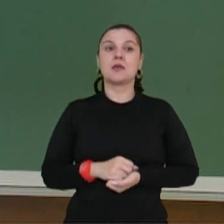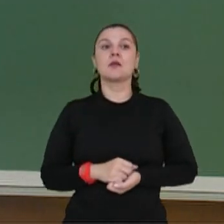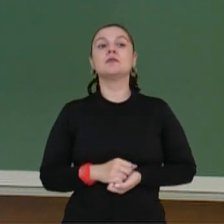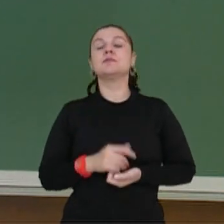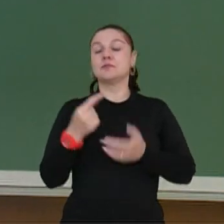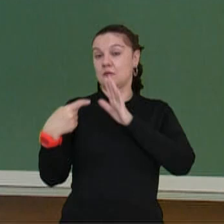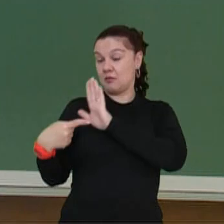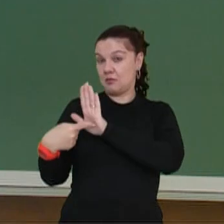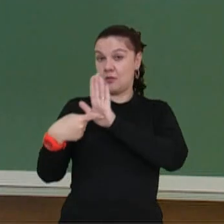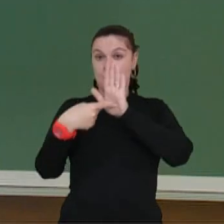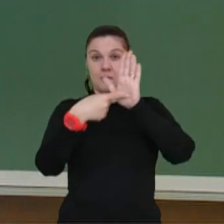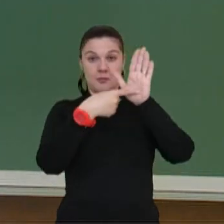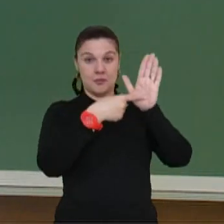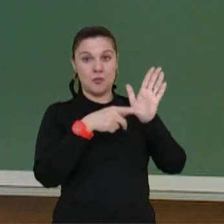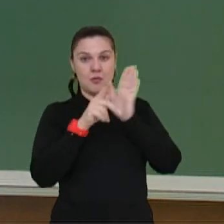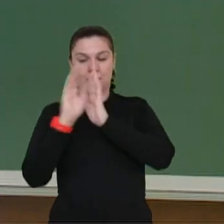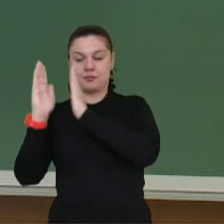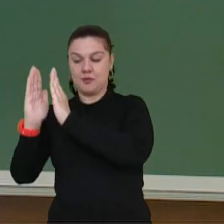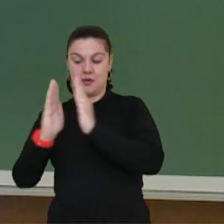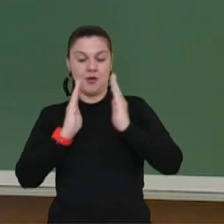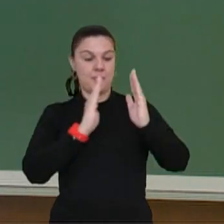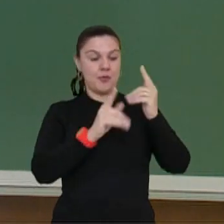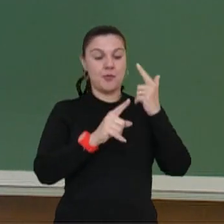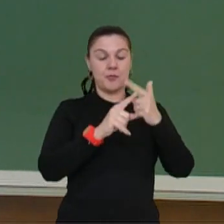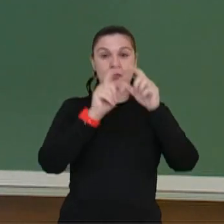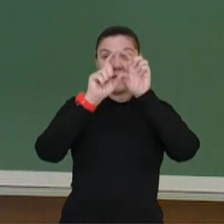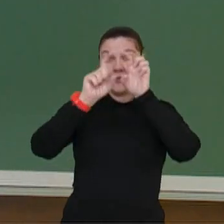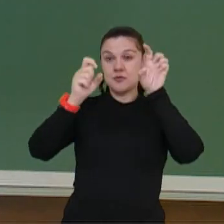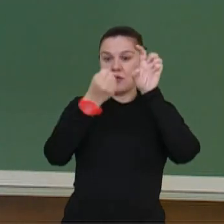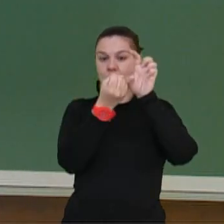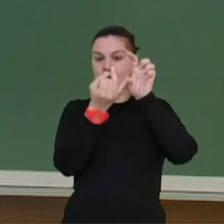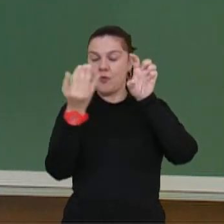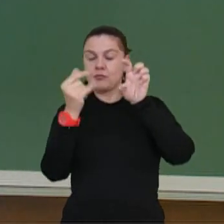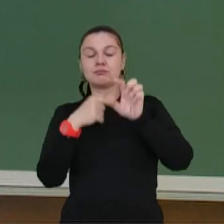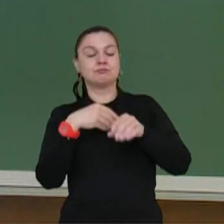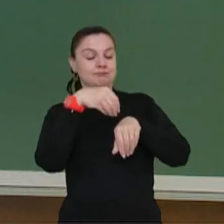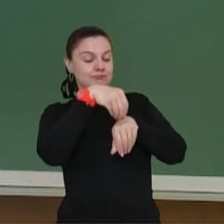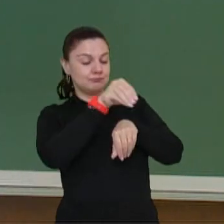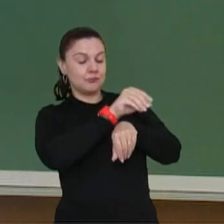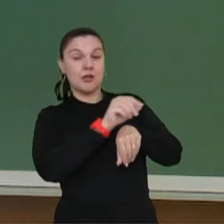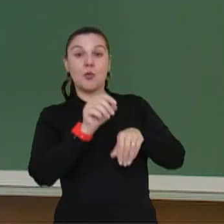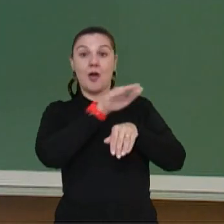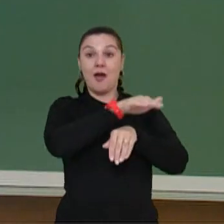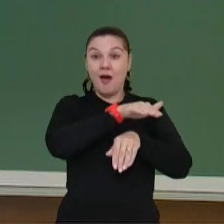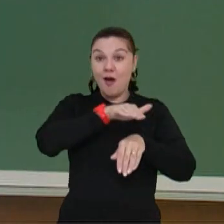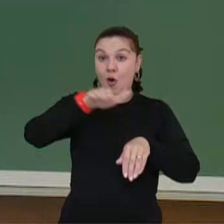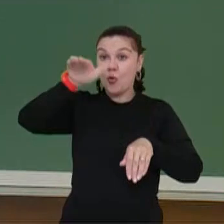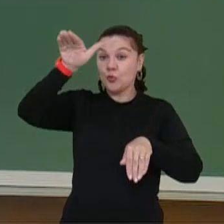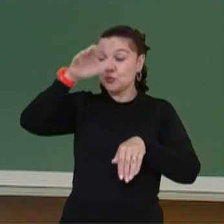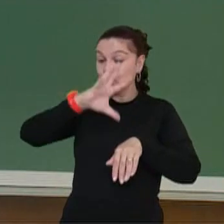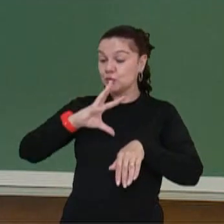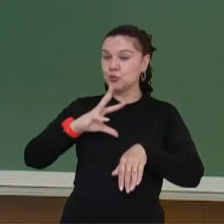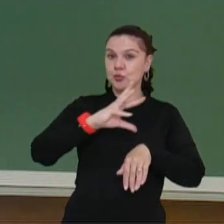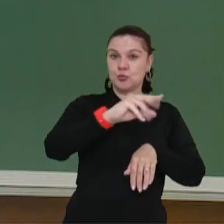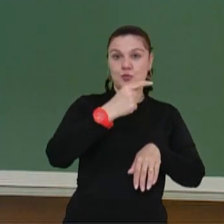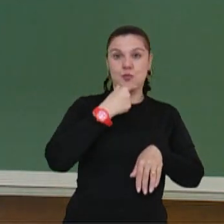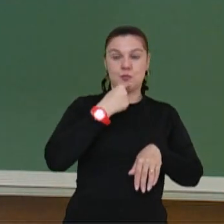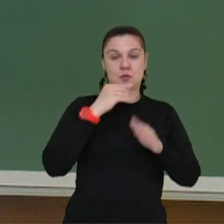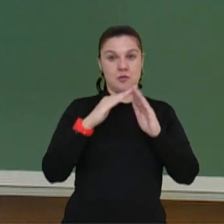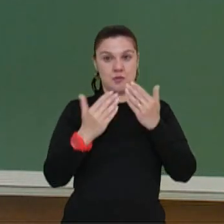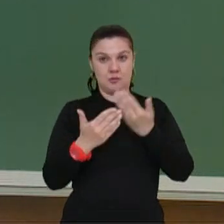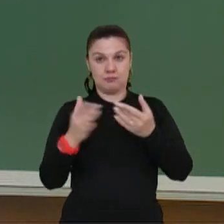ó, os dados apresentados se referem a uma amostra, pois o enunciado usa o termo alguns, o que sugere que não é a altura de todos os meninos que está relacionado.